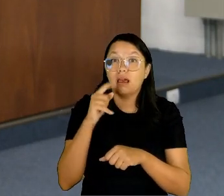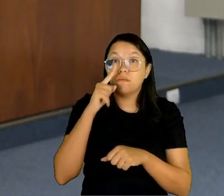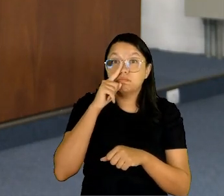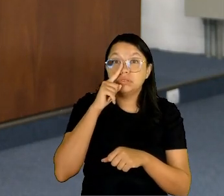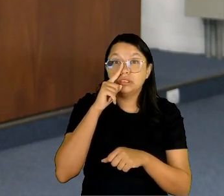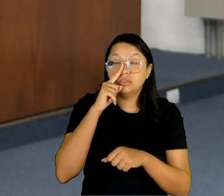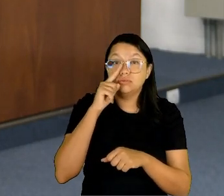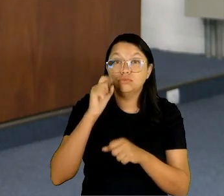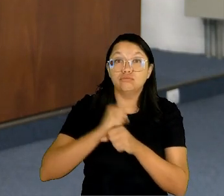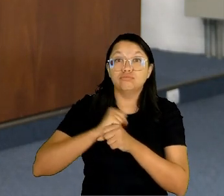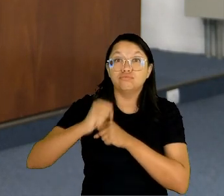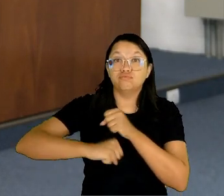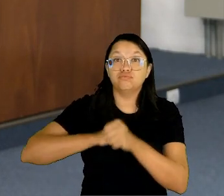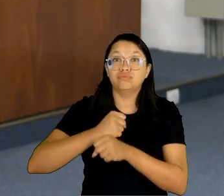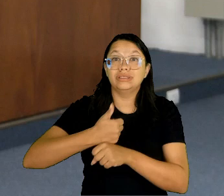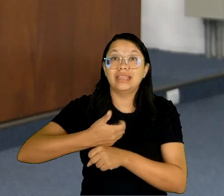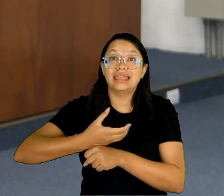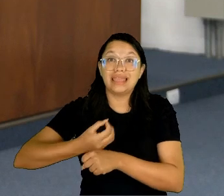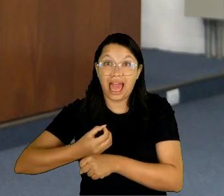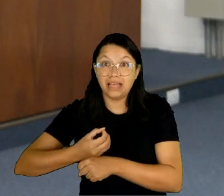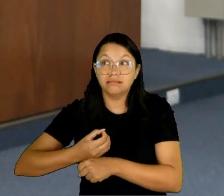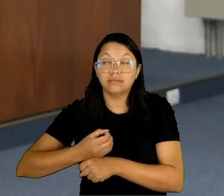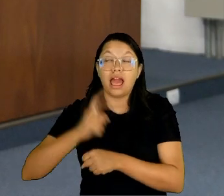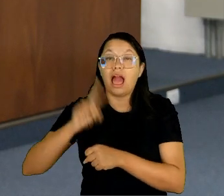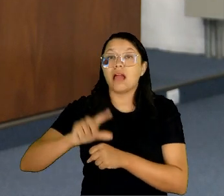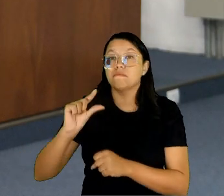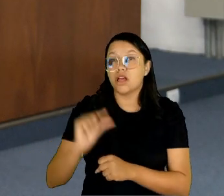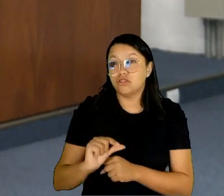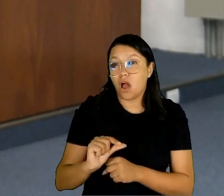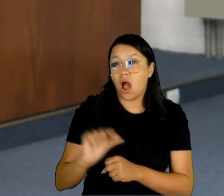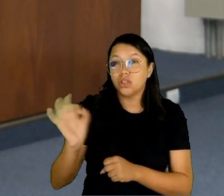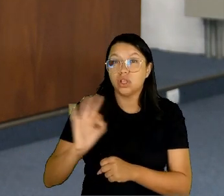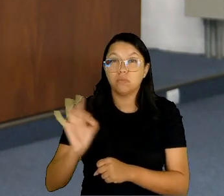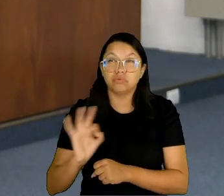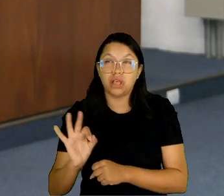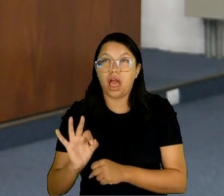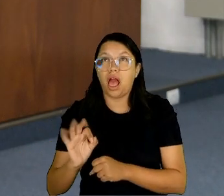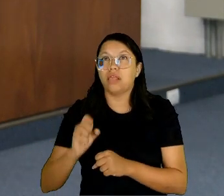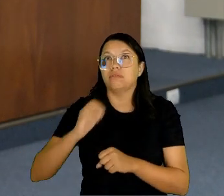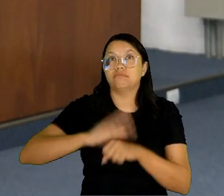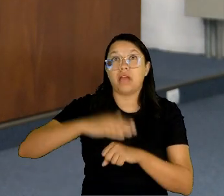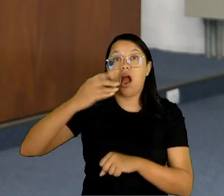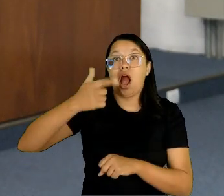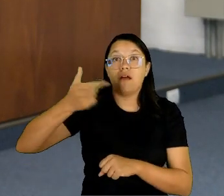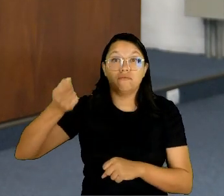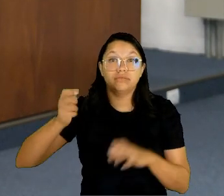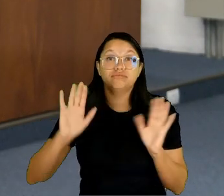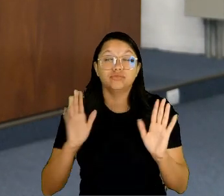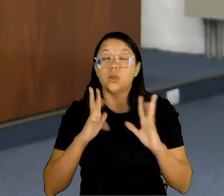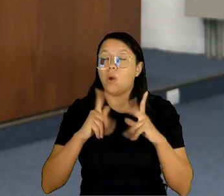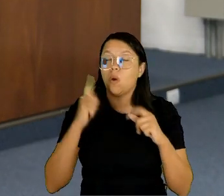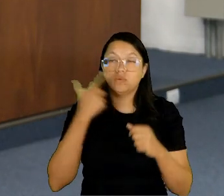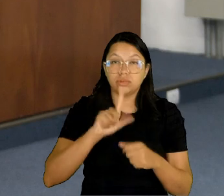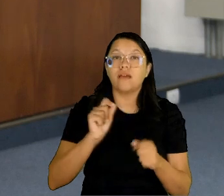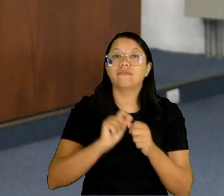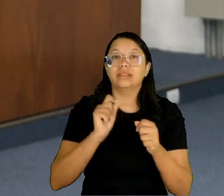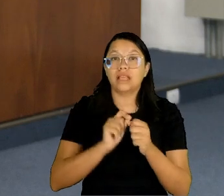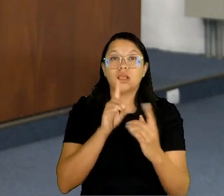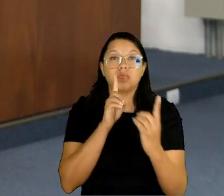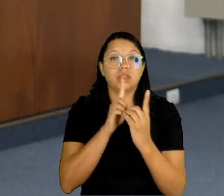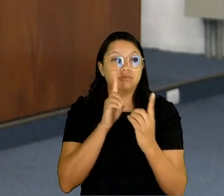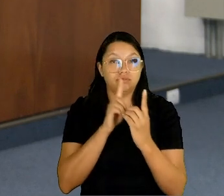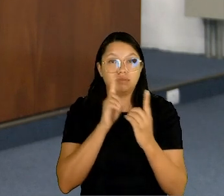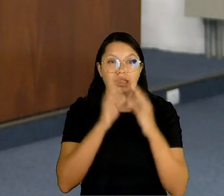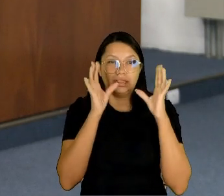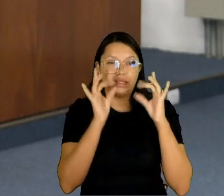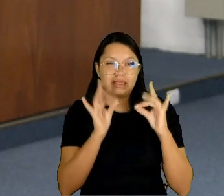doença cardiovascular nos próximos 10 anos é menor que 5%, de 5 a 10, maior que 10, maior que 20. Tudo isso a gente consegue